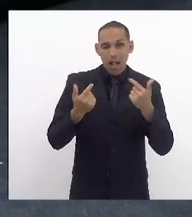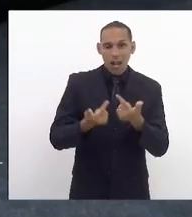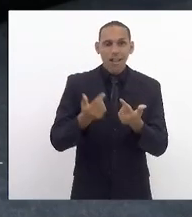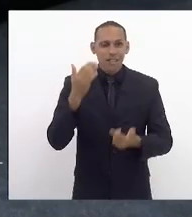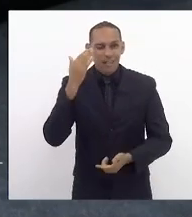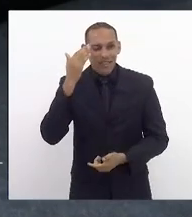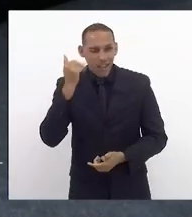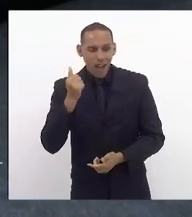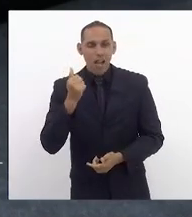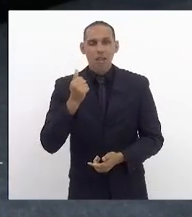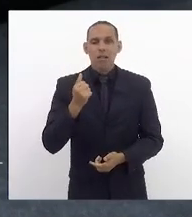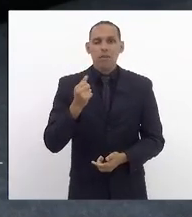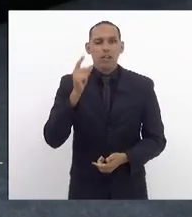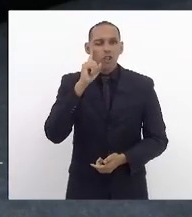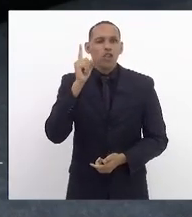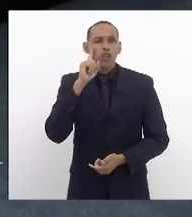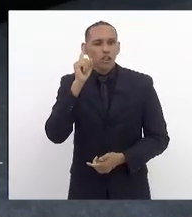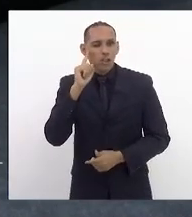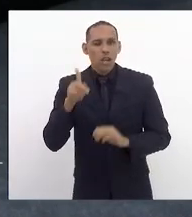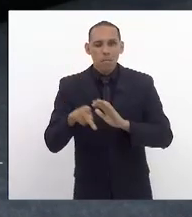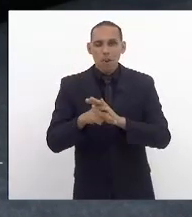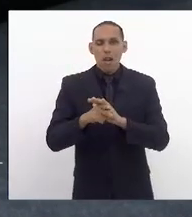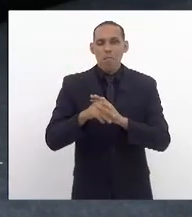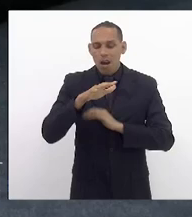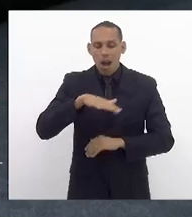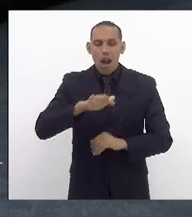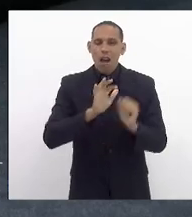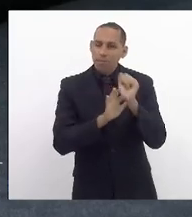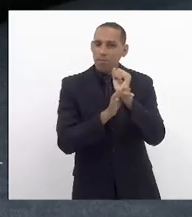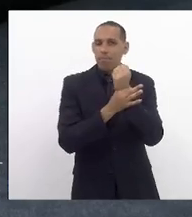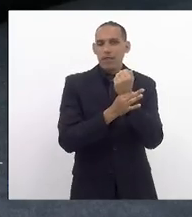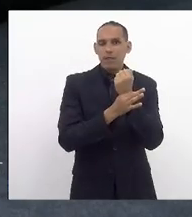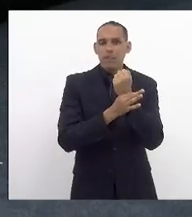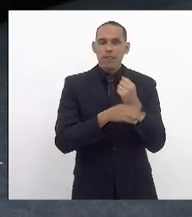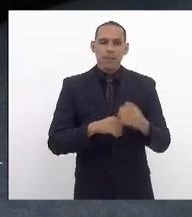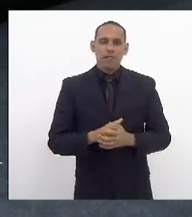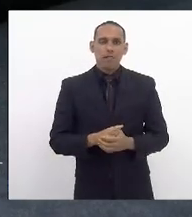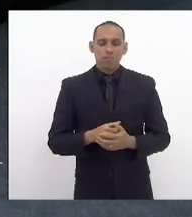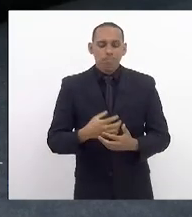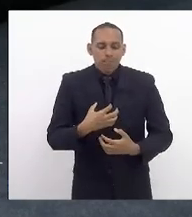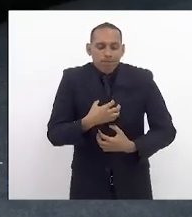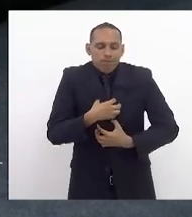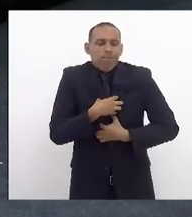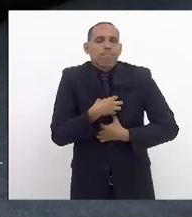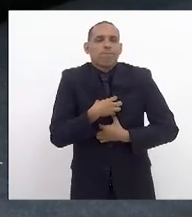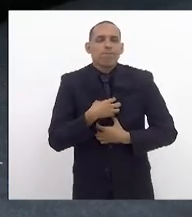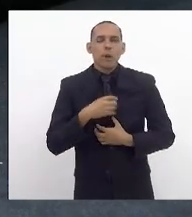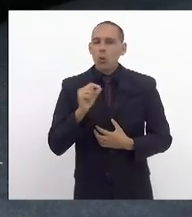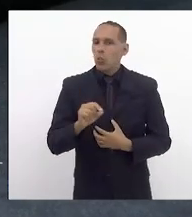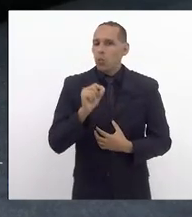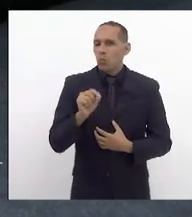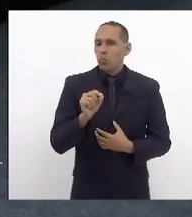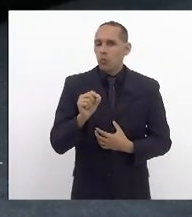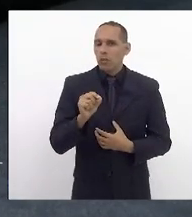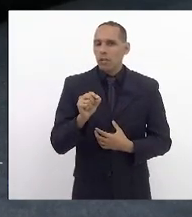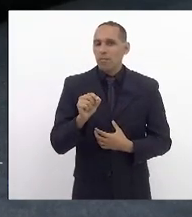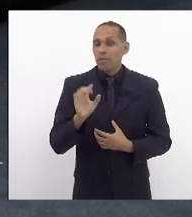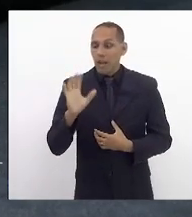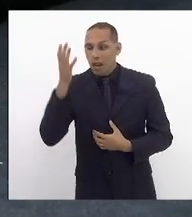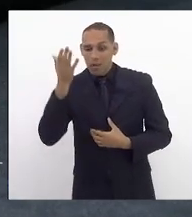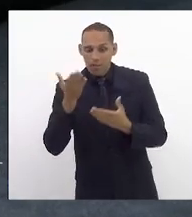que lida com o dia a dia da área de segurança pública, sensível a esta